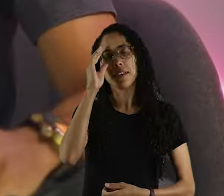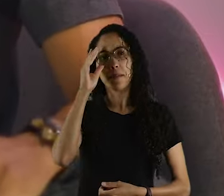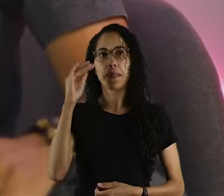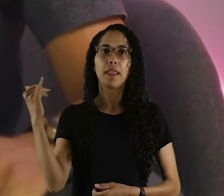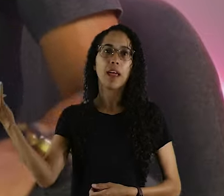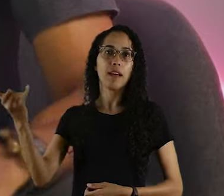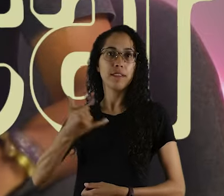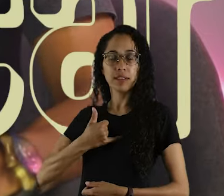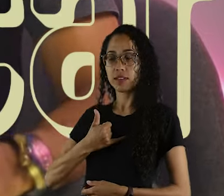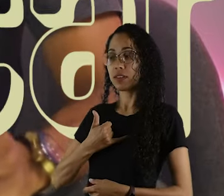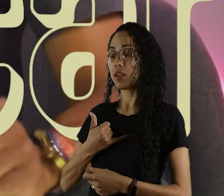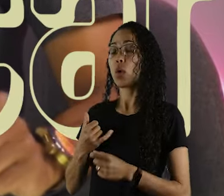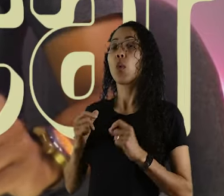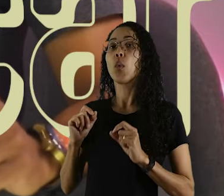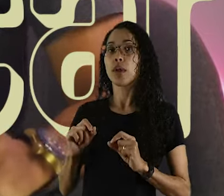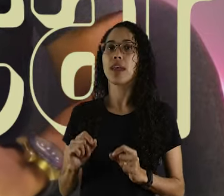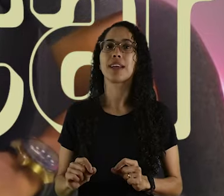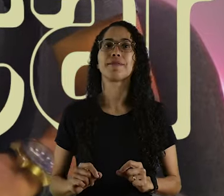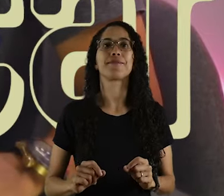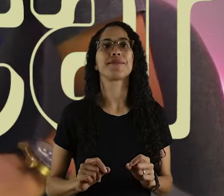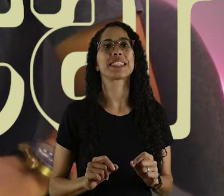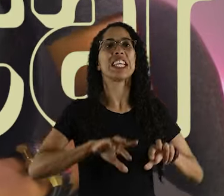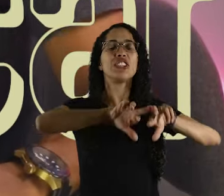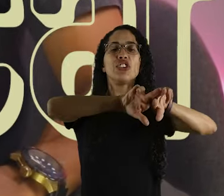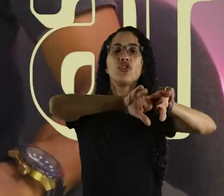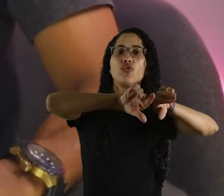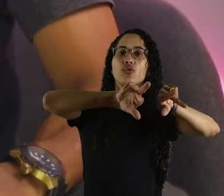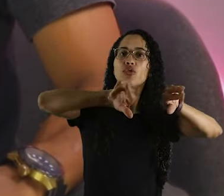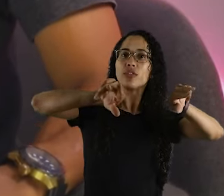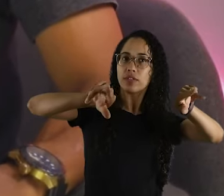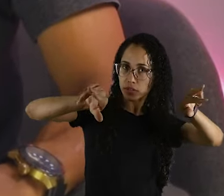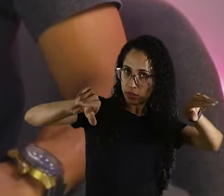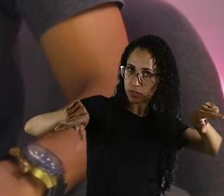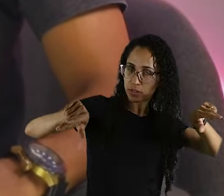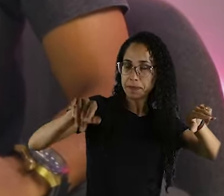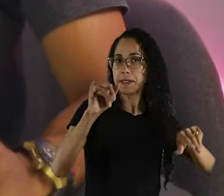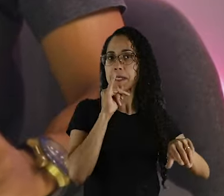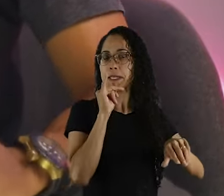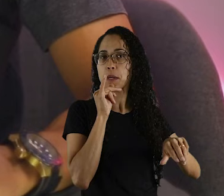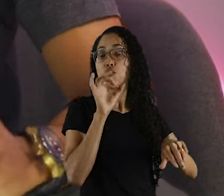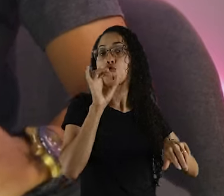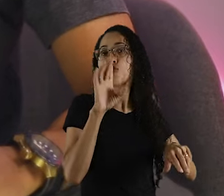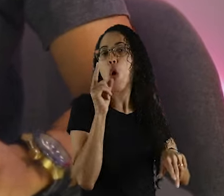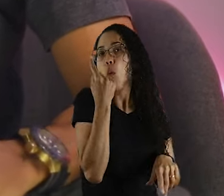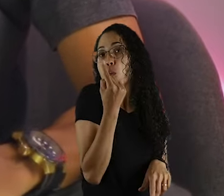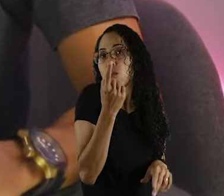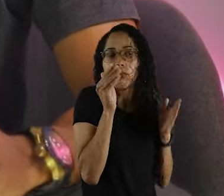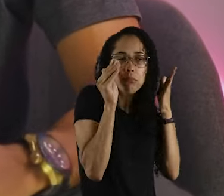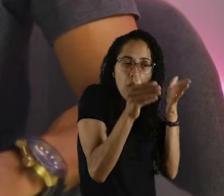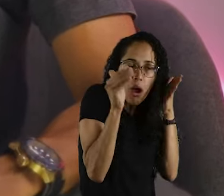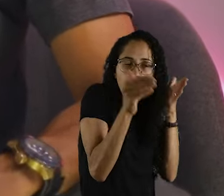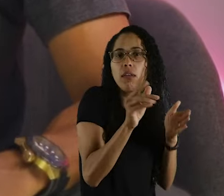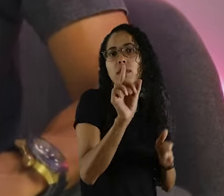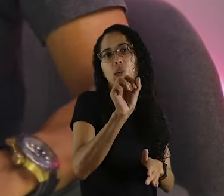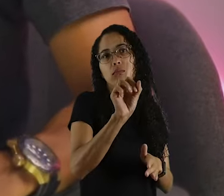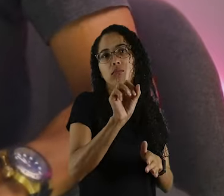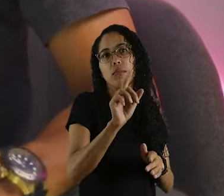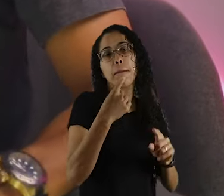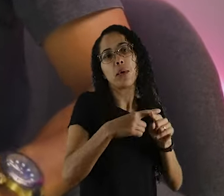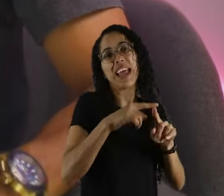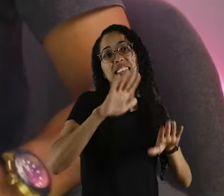muito de diversificar, não ficar só focado, entendeu? por conta de, às vezes, tem desvalorização